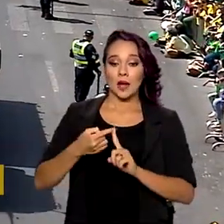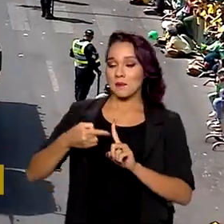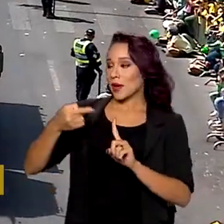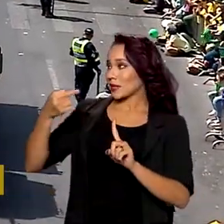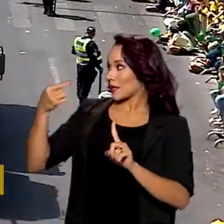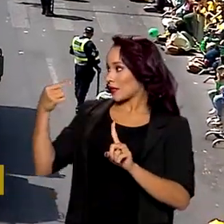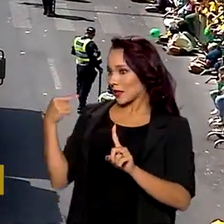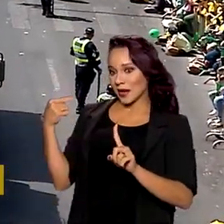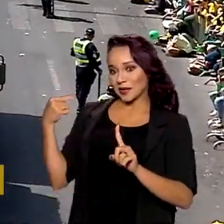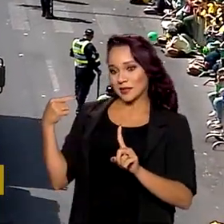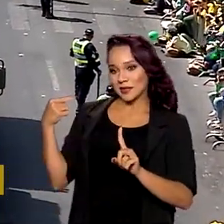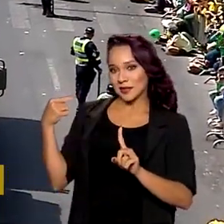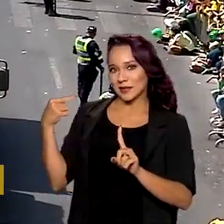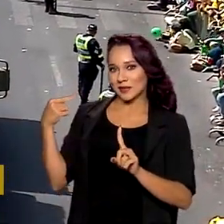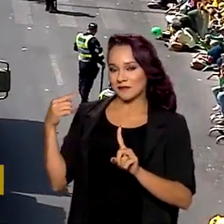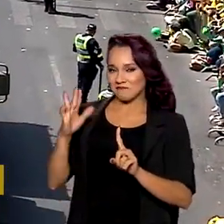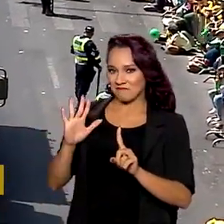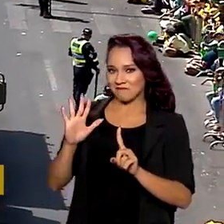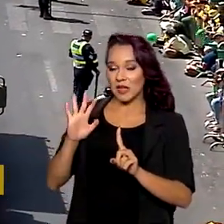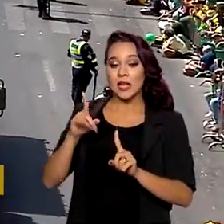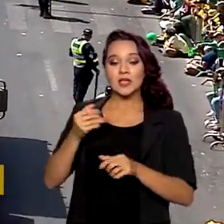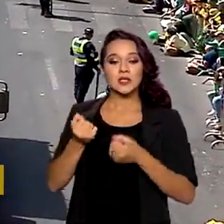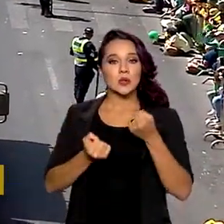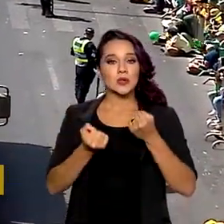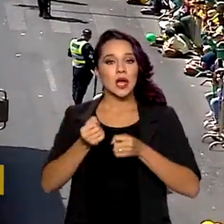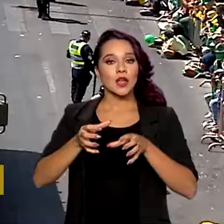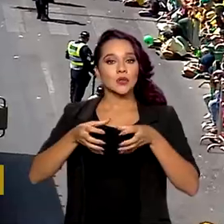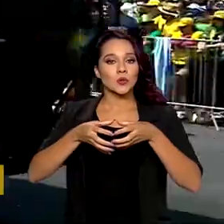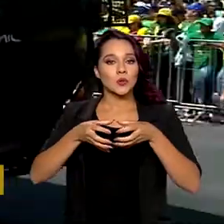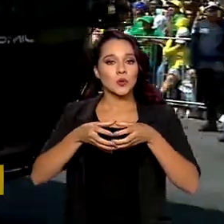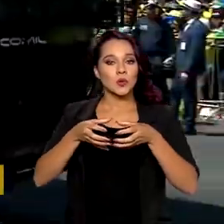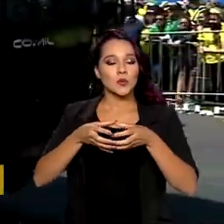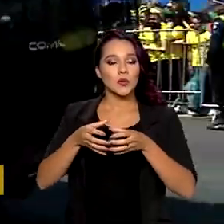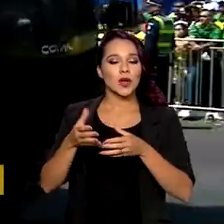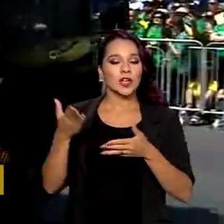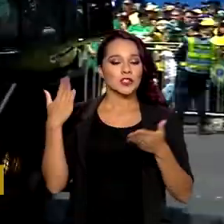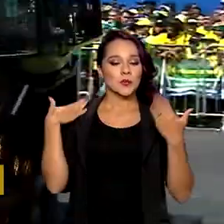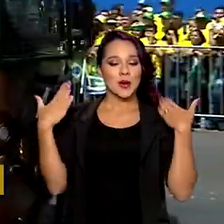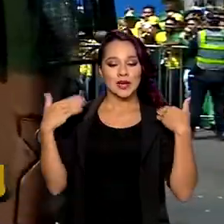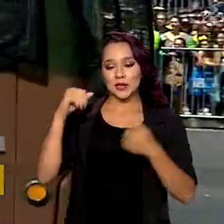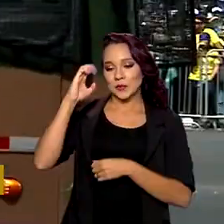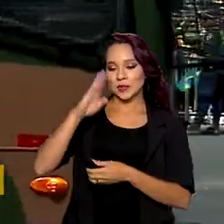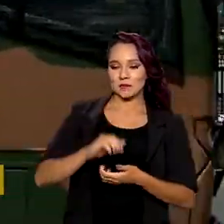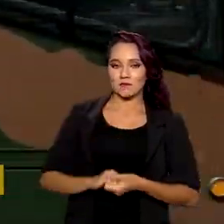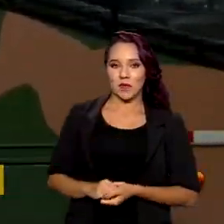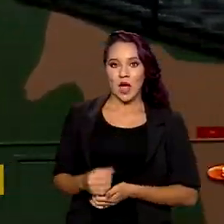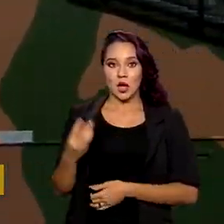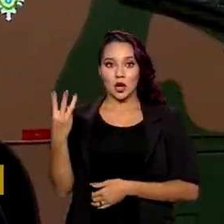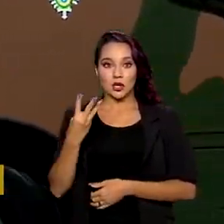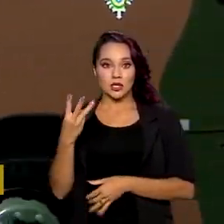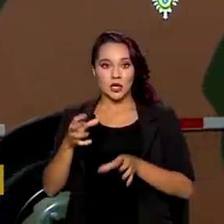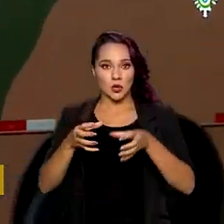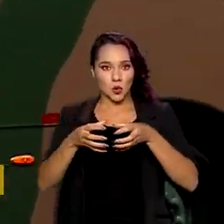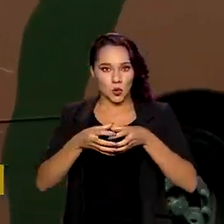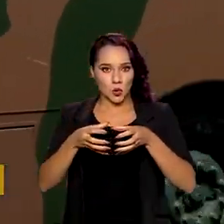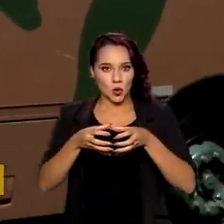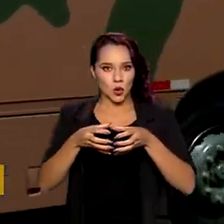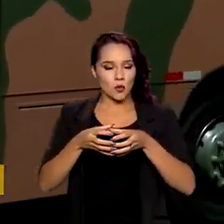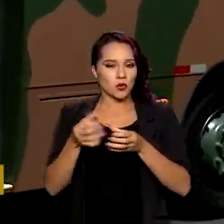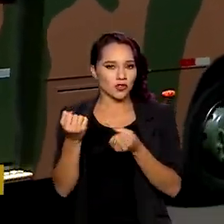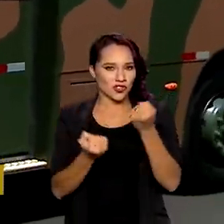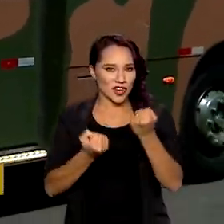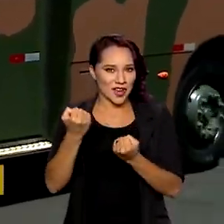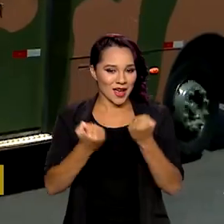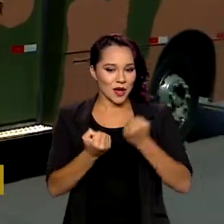um pouquinho, pois não, comandante? São os veículos do Corpo de Fuzileiros Navais, da Marinha do Brasil. Agora desfila o 3º Esquadrão de Cavalaria